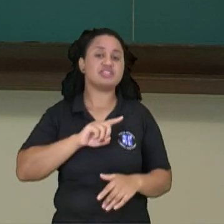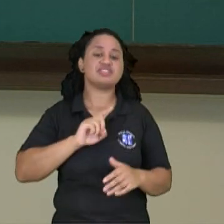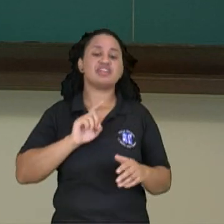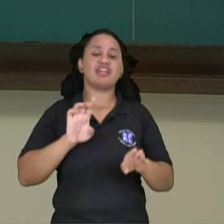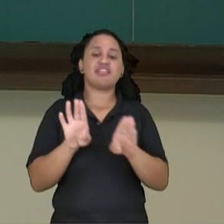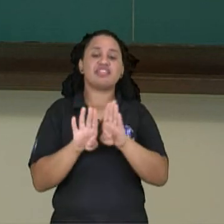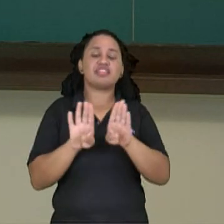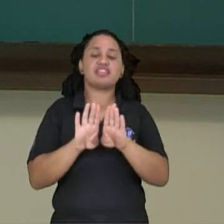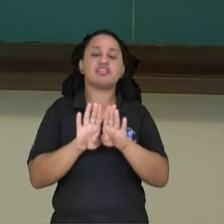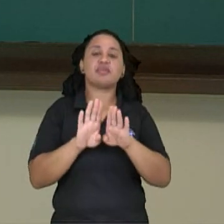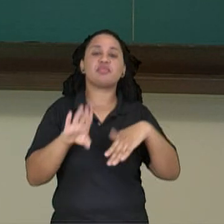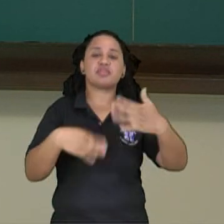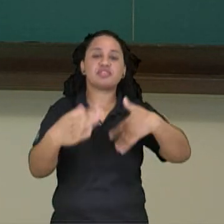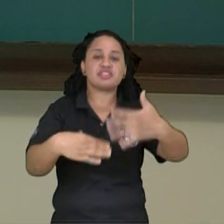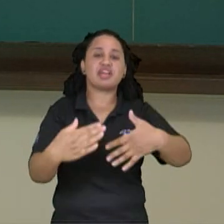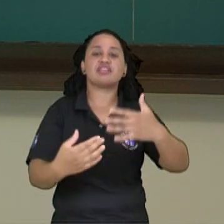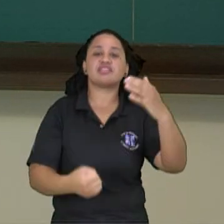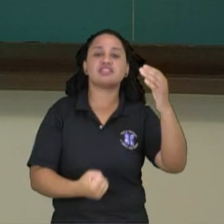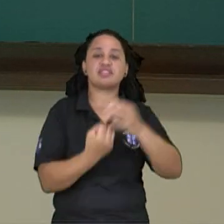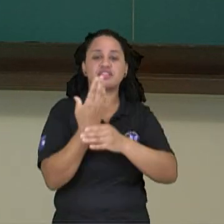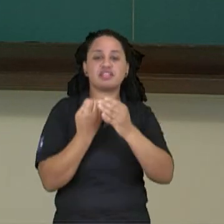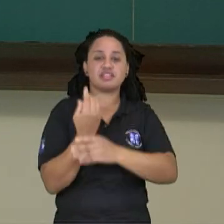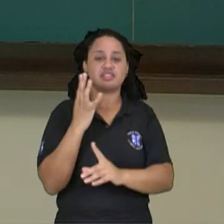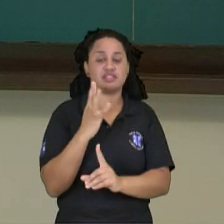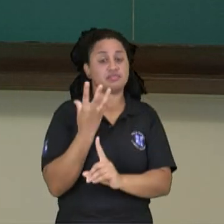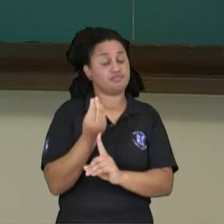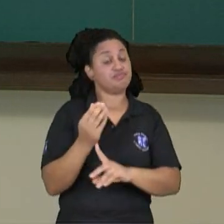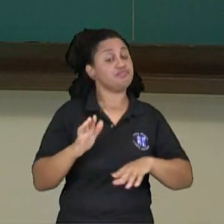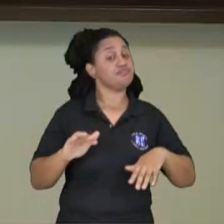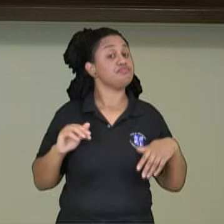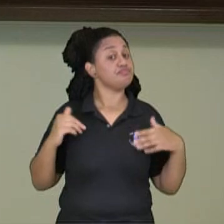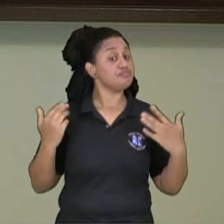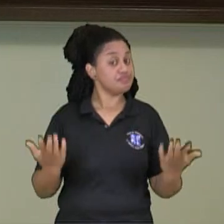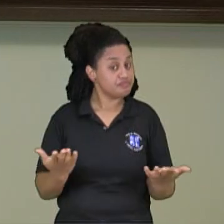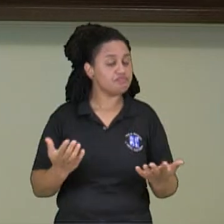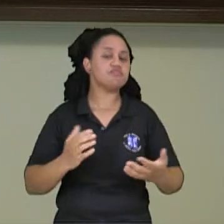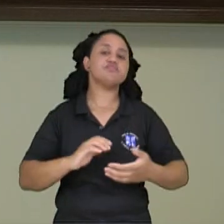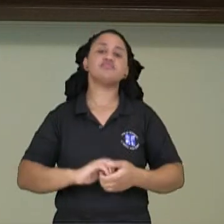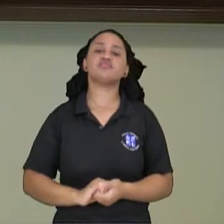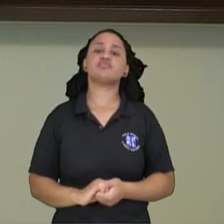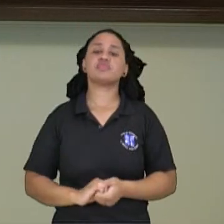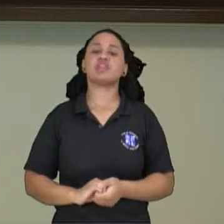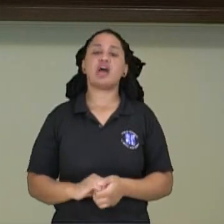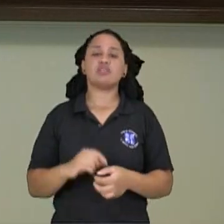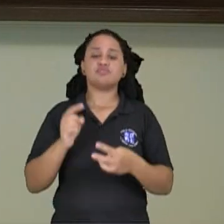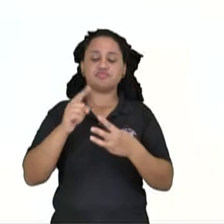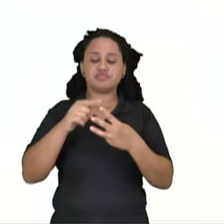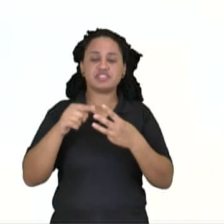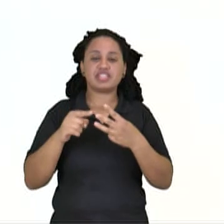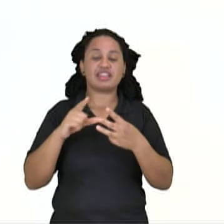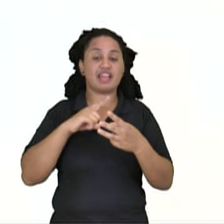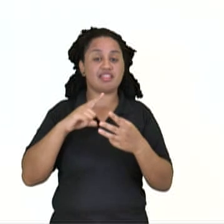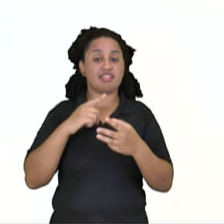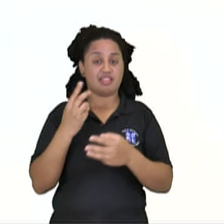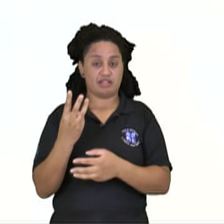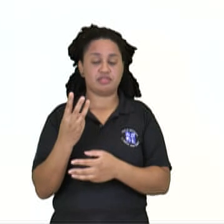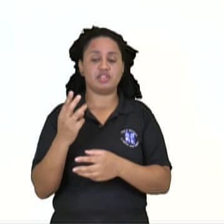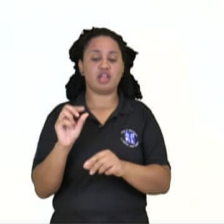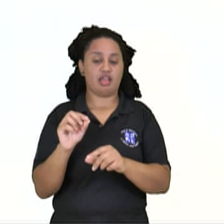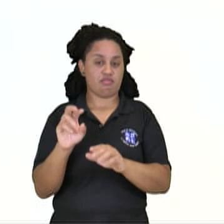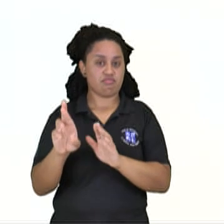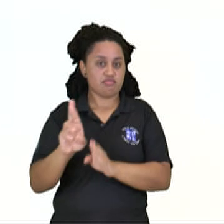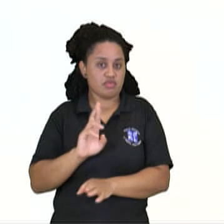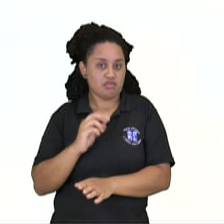a criação artística? Pois é. Os tridimensionais, então, respondendo